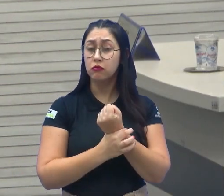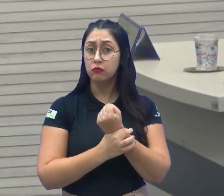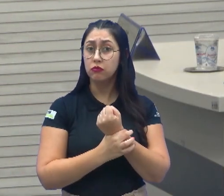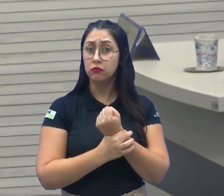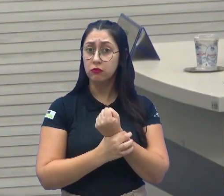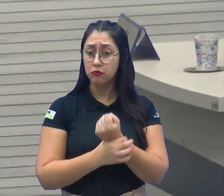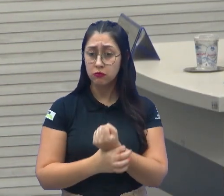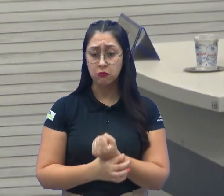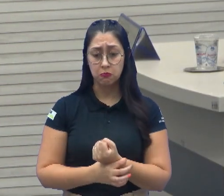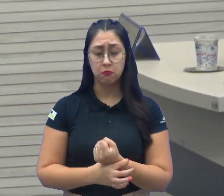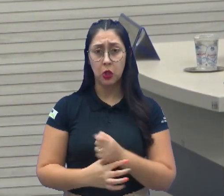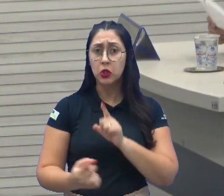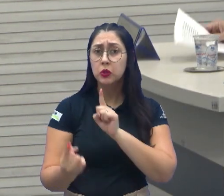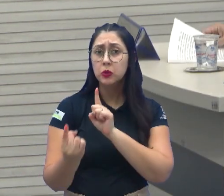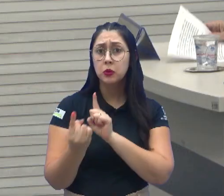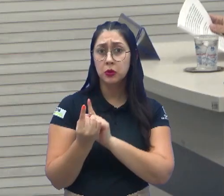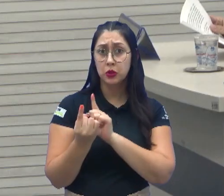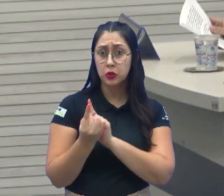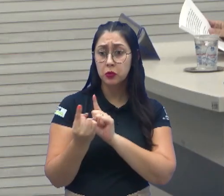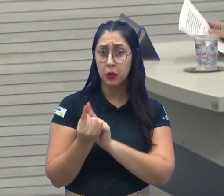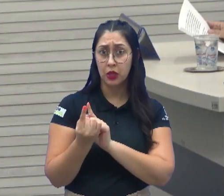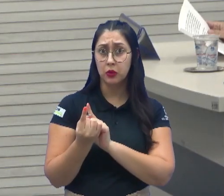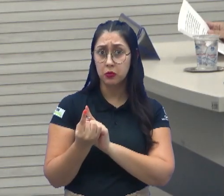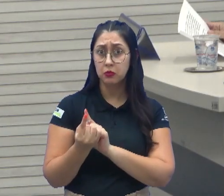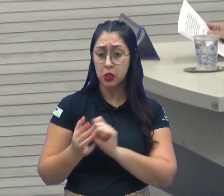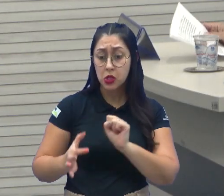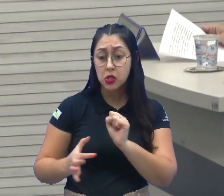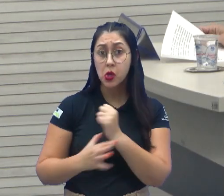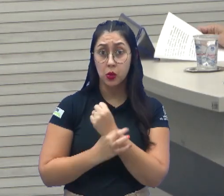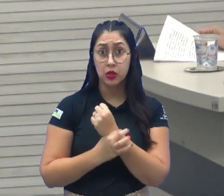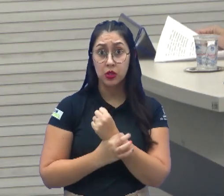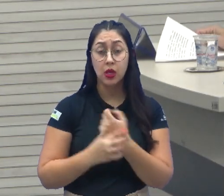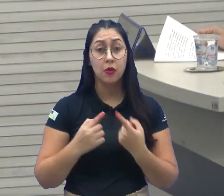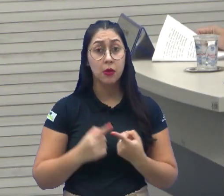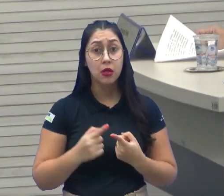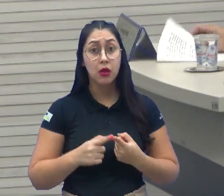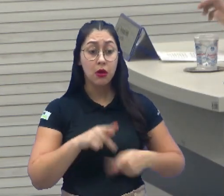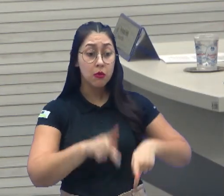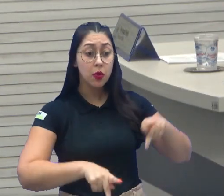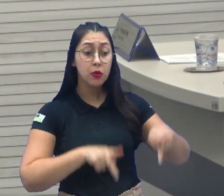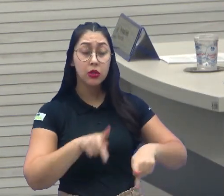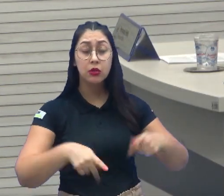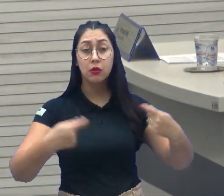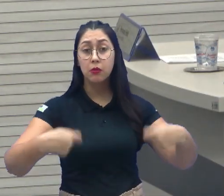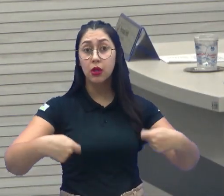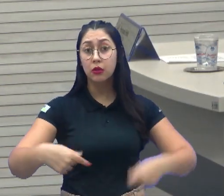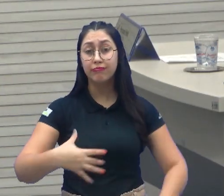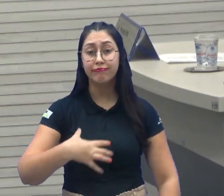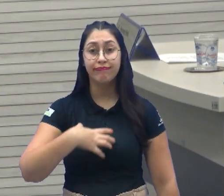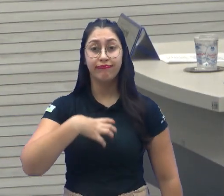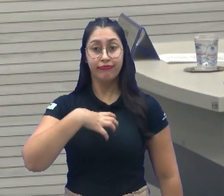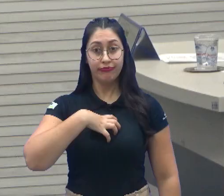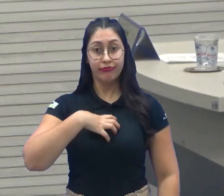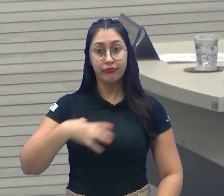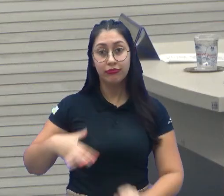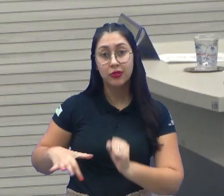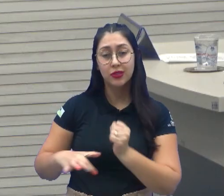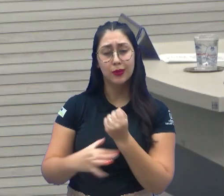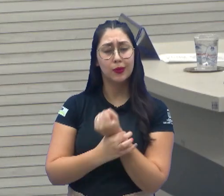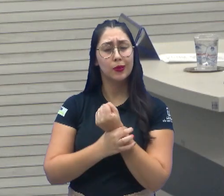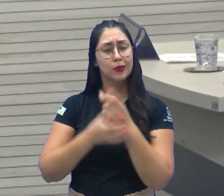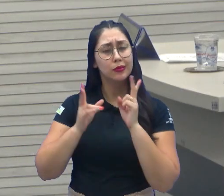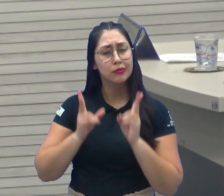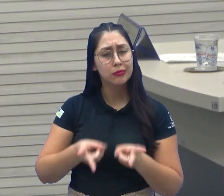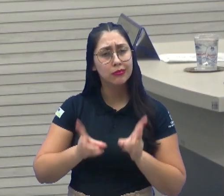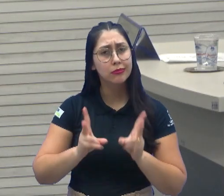firme no atendimento à segurança da população, para que o sentimento de segurança seja sempre algo que permaneça e que